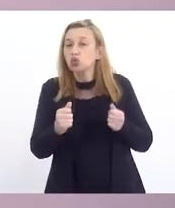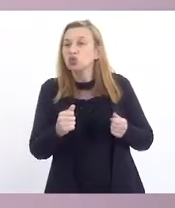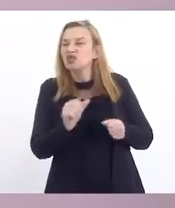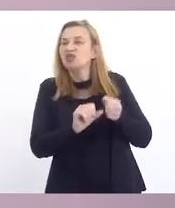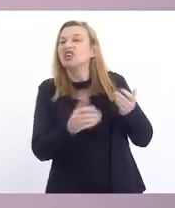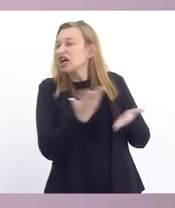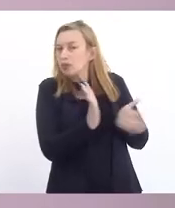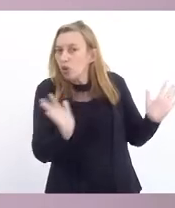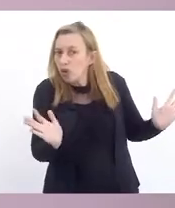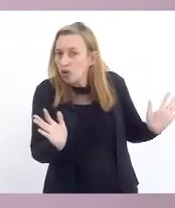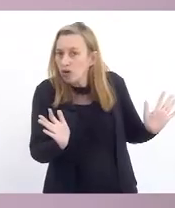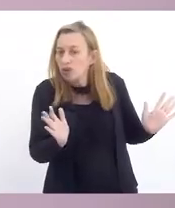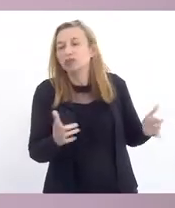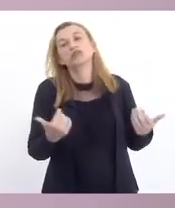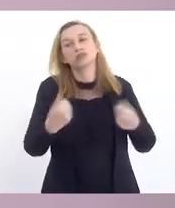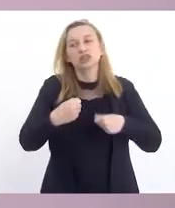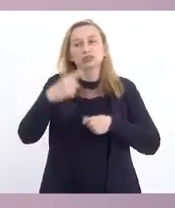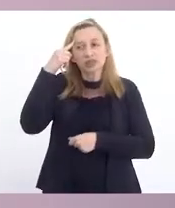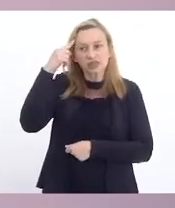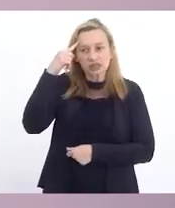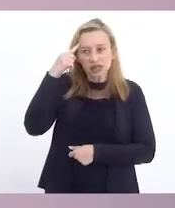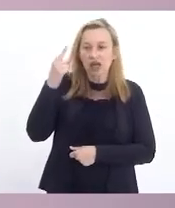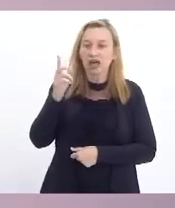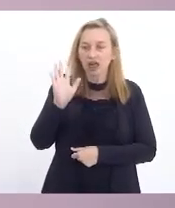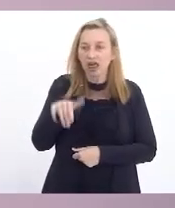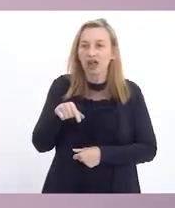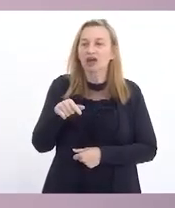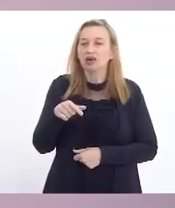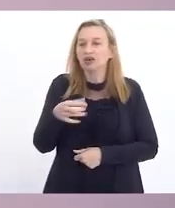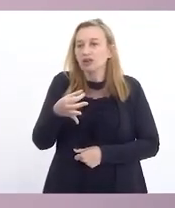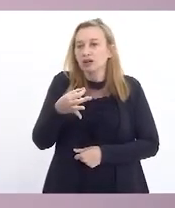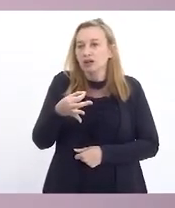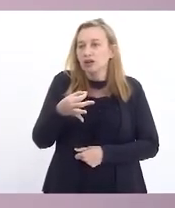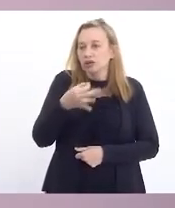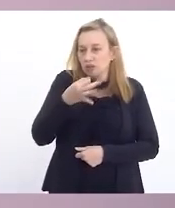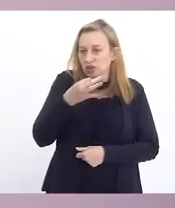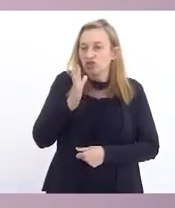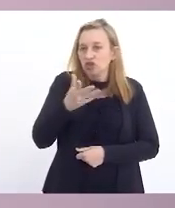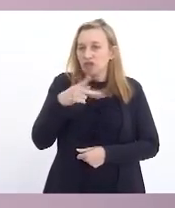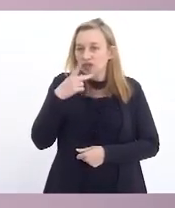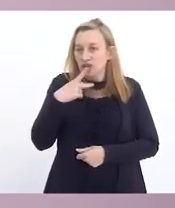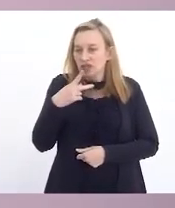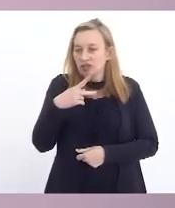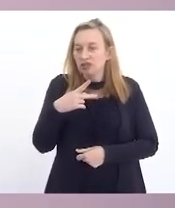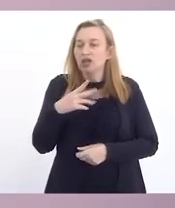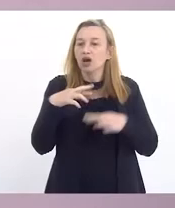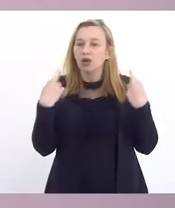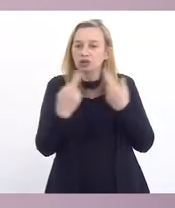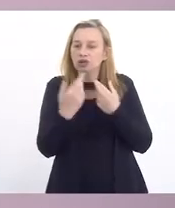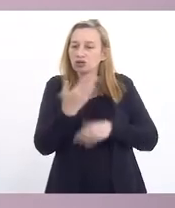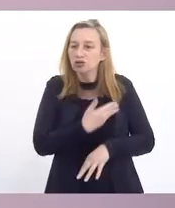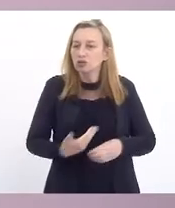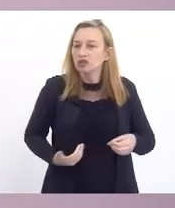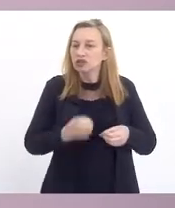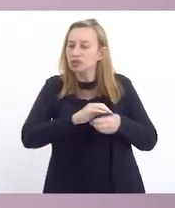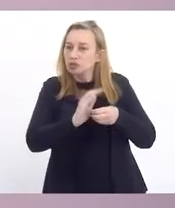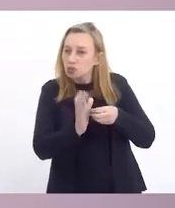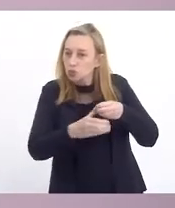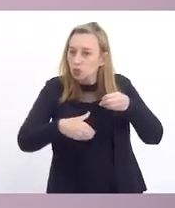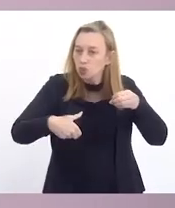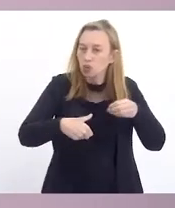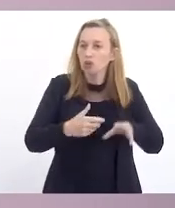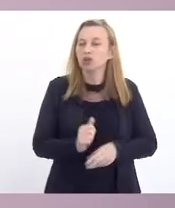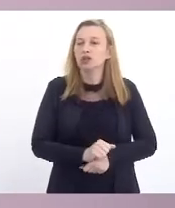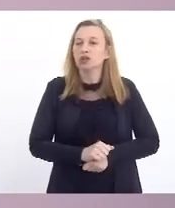perder? Então, nós temos que pensar nisso. É uma sugestão que eu já estou apontando, que seja feita uma reunião da Comissão de Saneamento Ambiental com